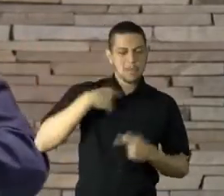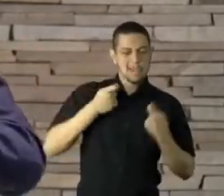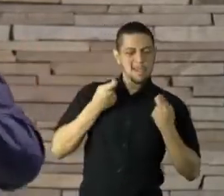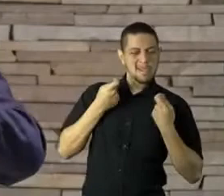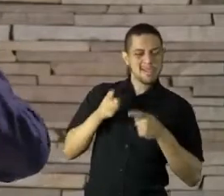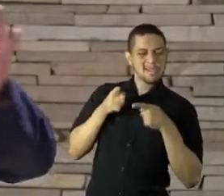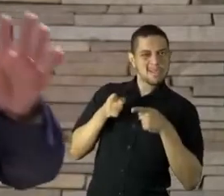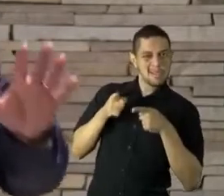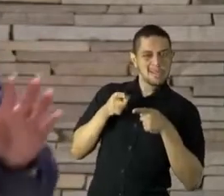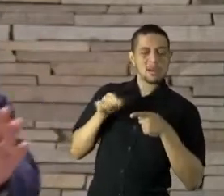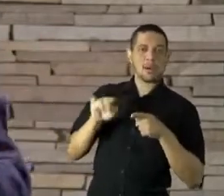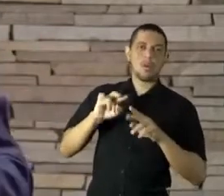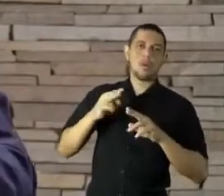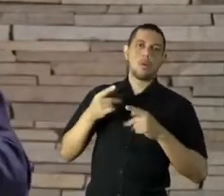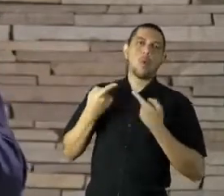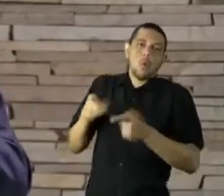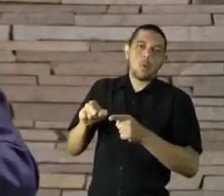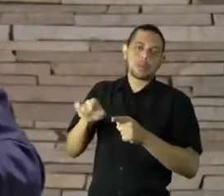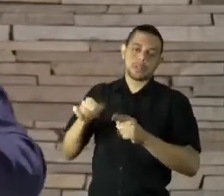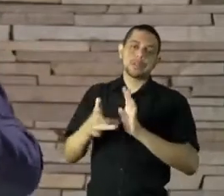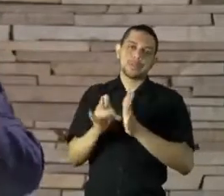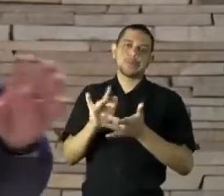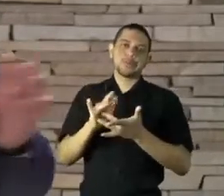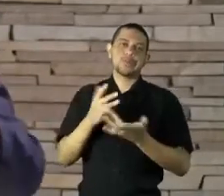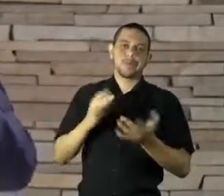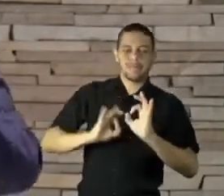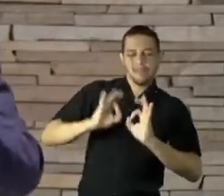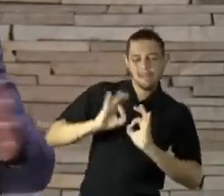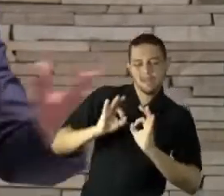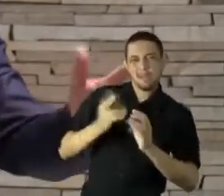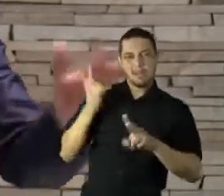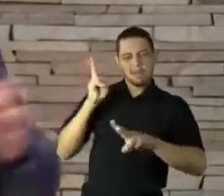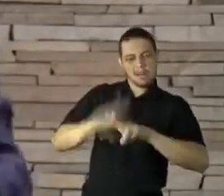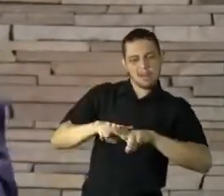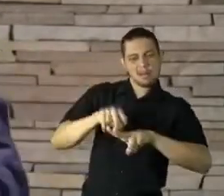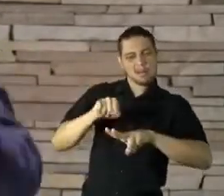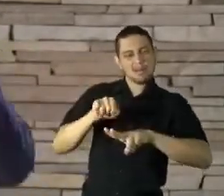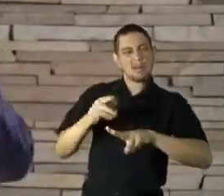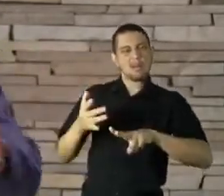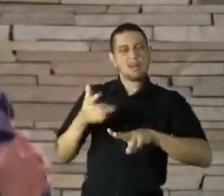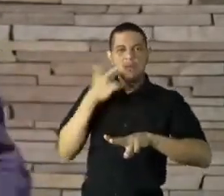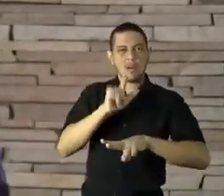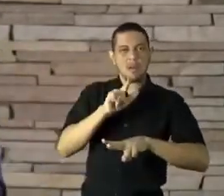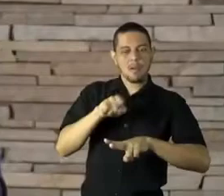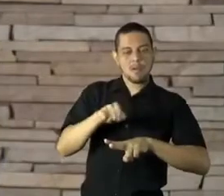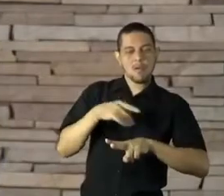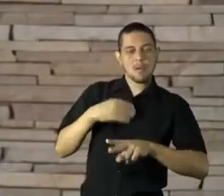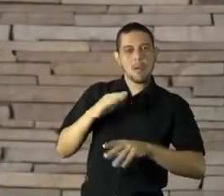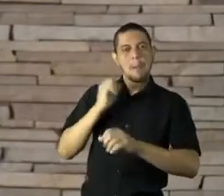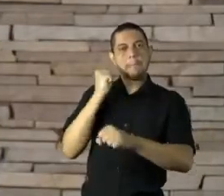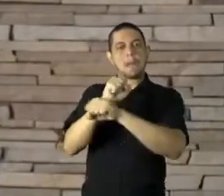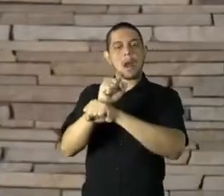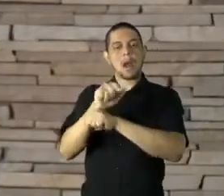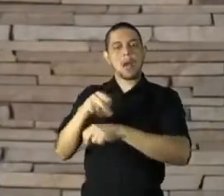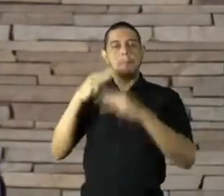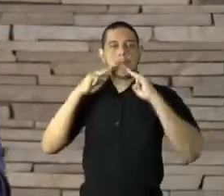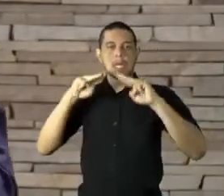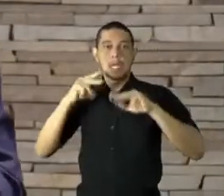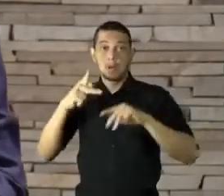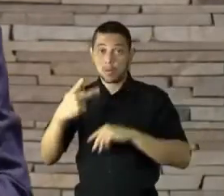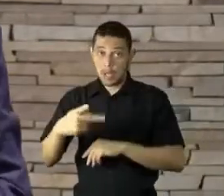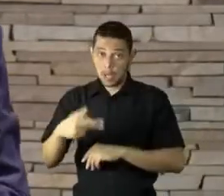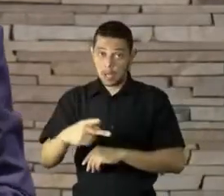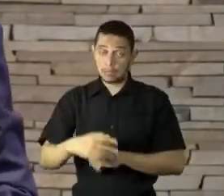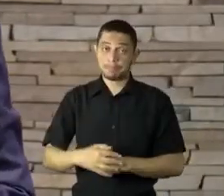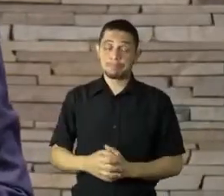Jesus em toda essa armação para aprendê-lo para que Ele pudesse ser tirado de cena e pudesse interromper o seu ministério